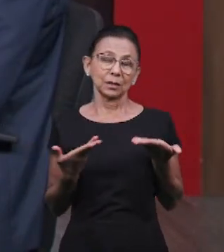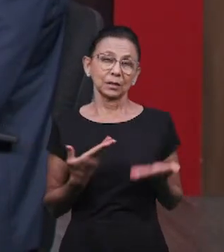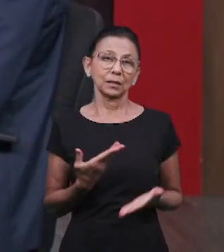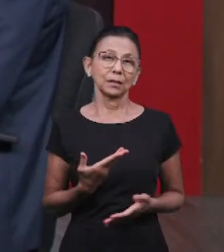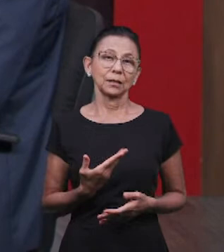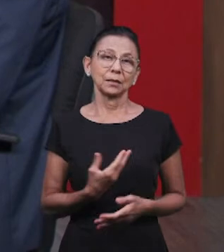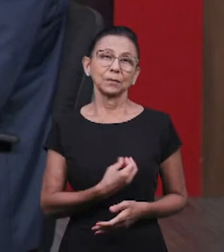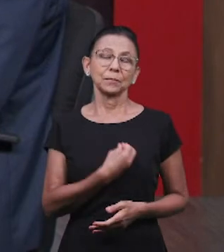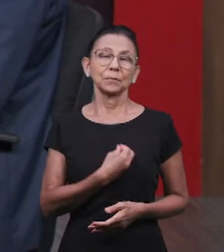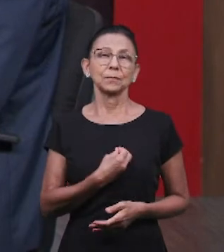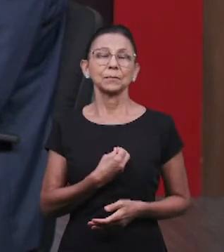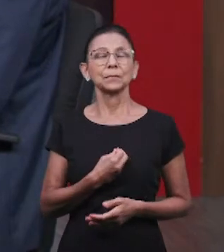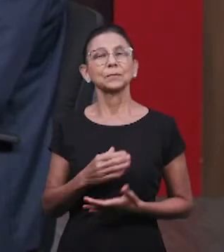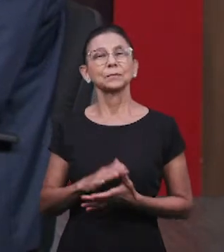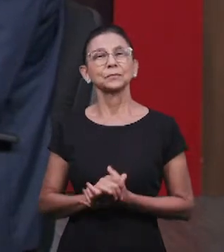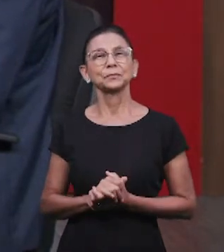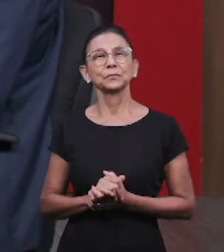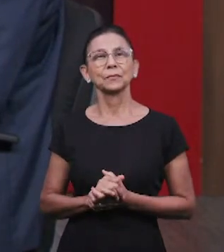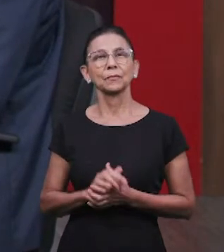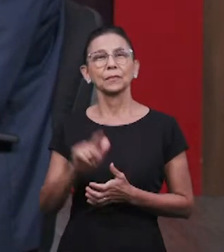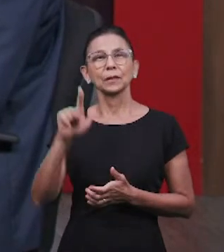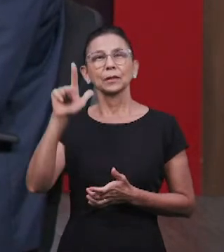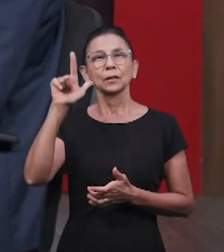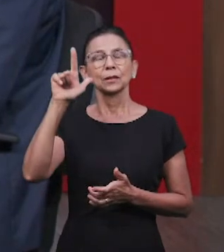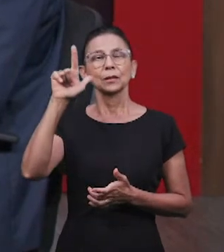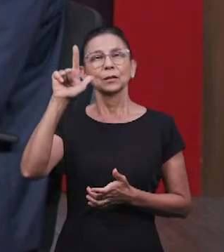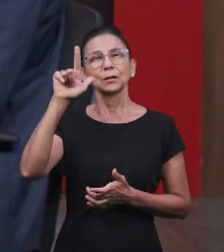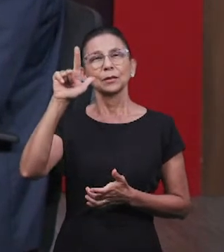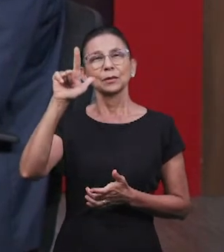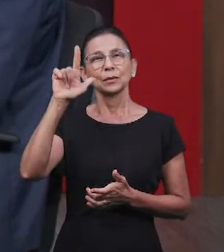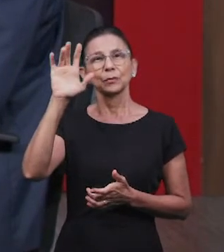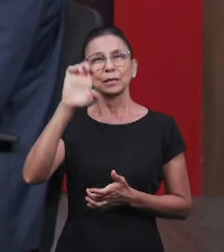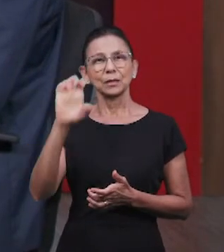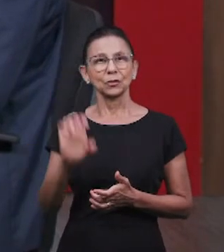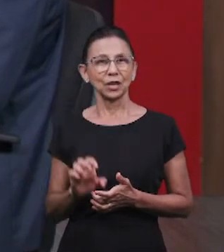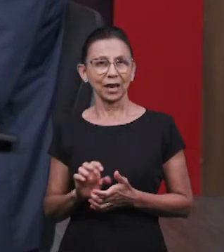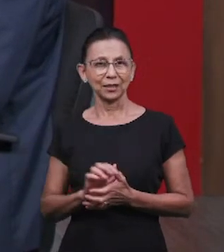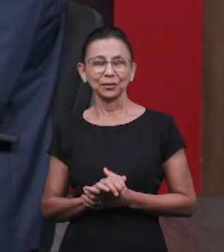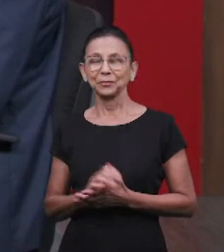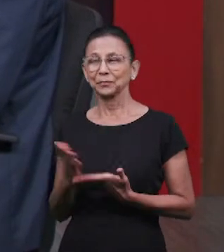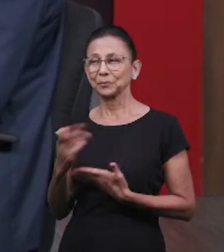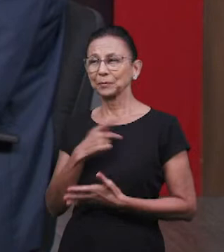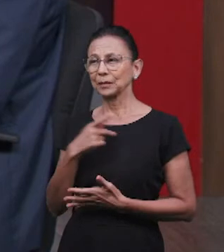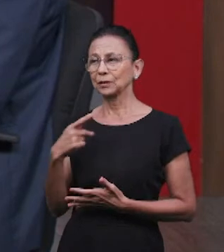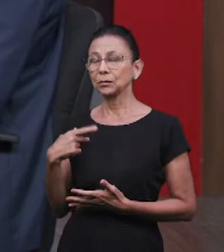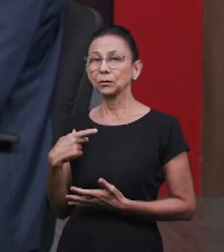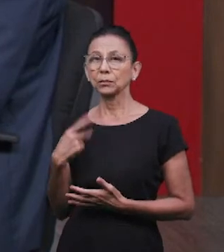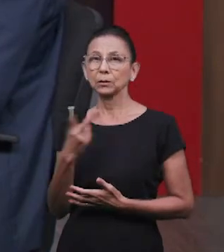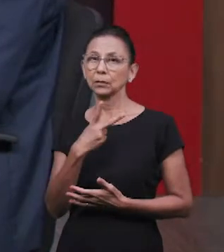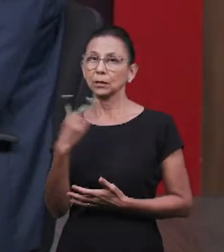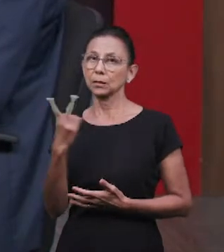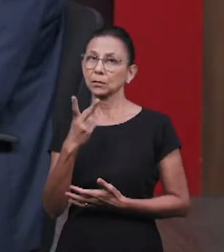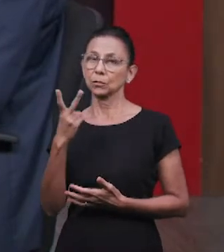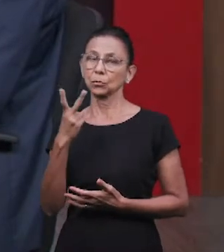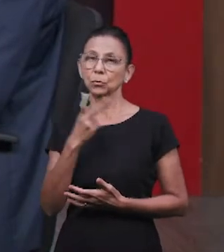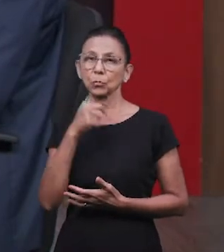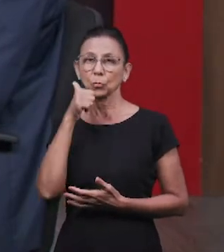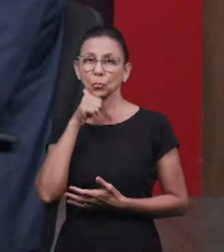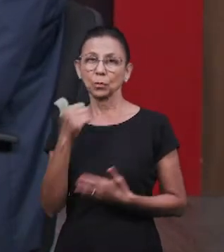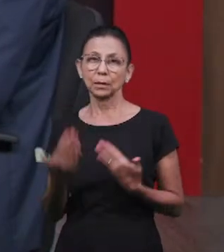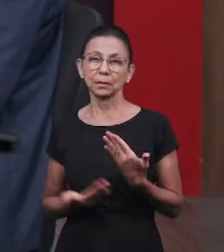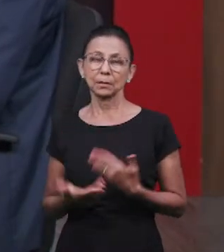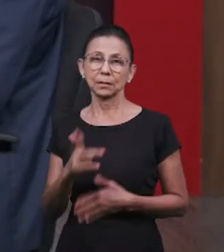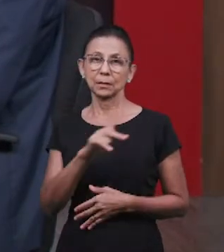aqui presentes o pastor Luiz Eugênio, todo mundo já conhece. Luiz, Pai Senhor, tudo bem? E eu vou apresentar aqui as irmãs que estão